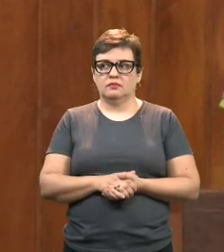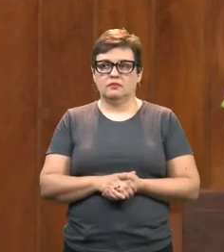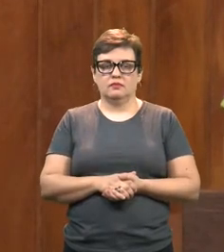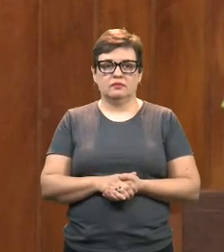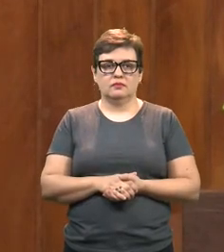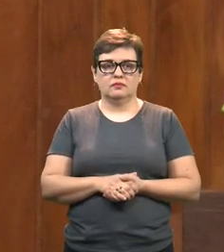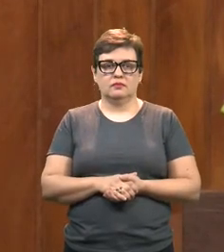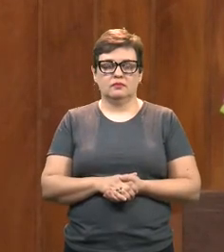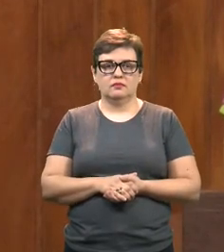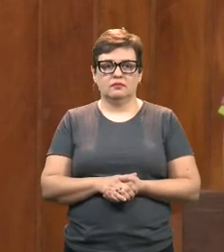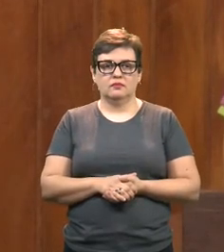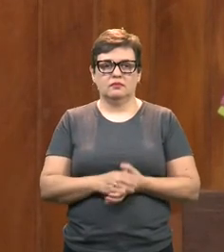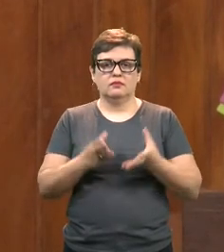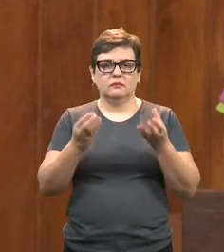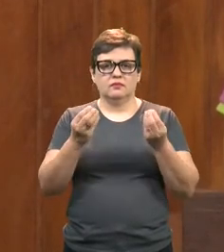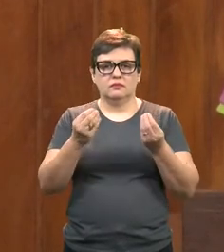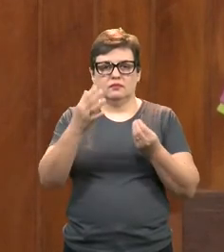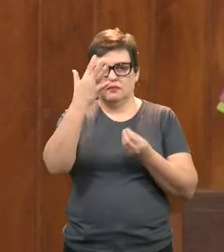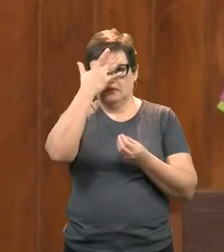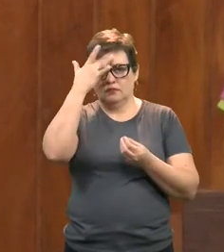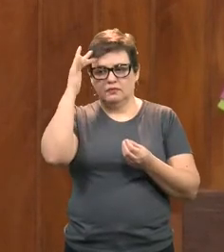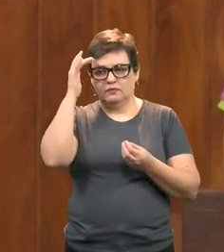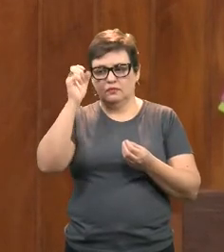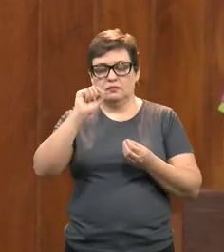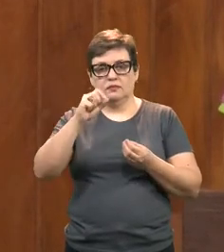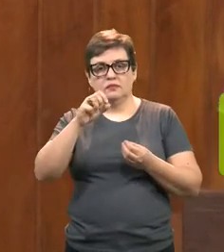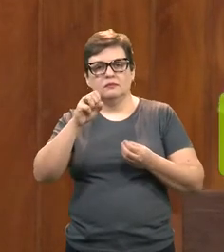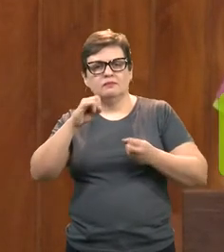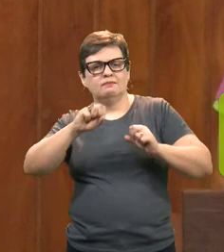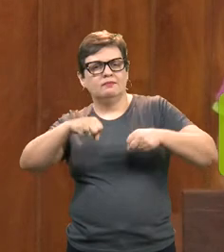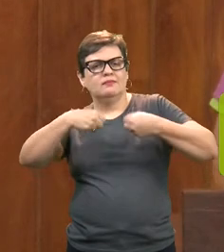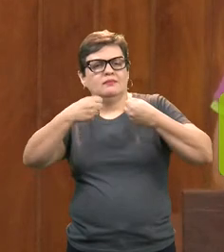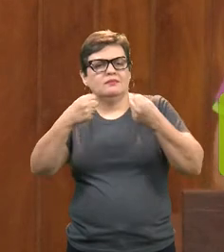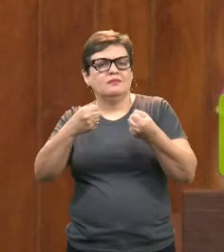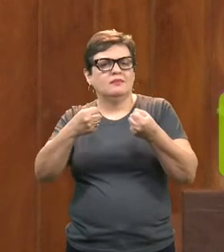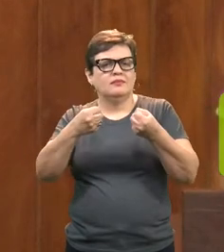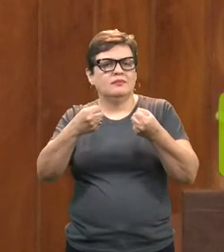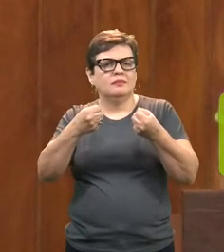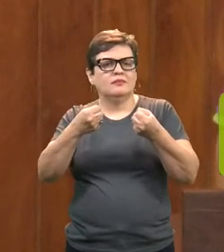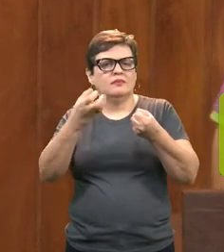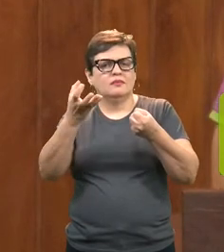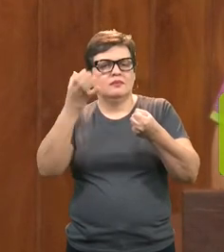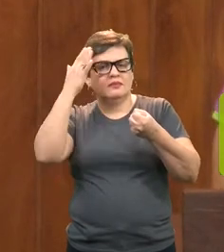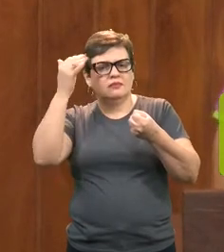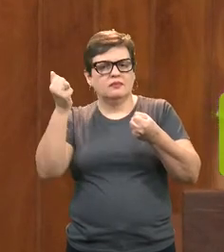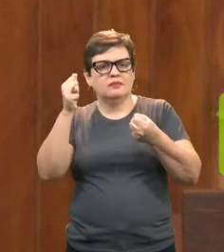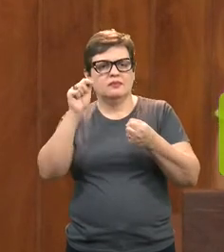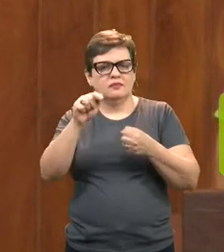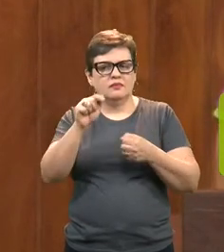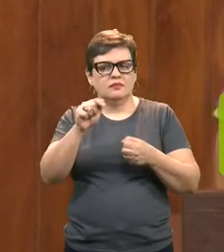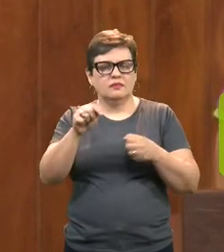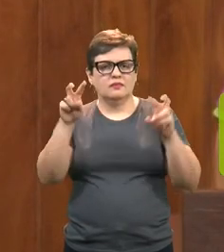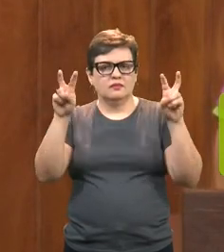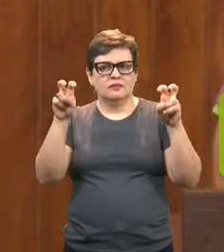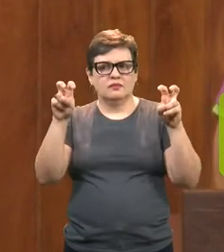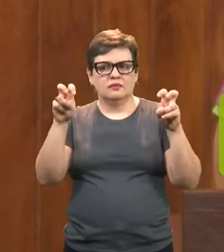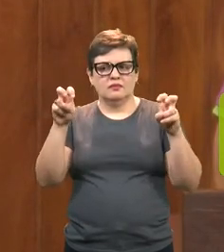tantas pessoas, né, que se doam e que se interessam pela causa, uma causa muito